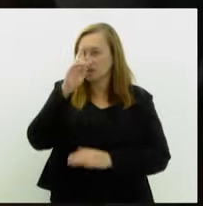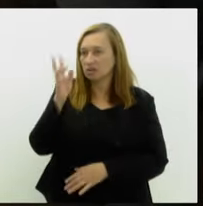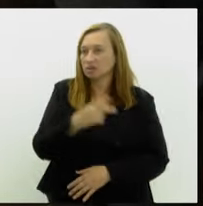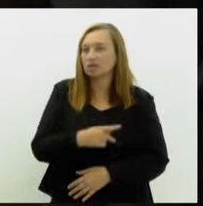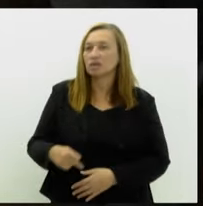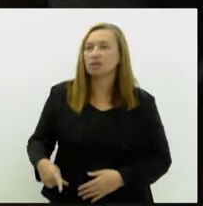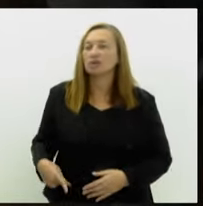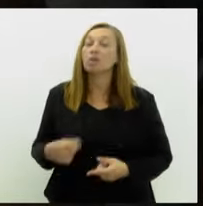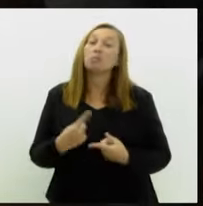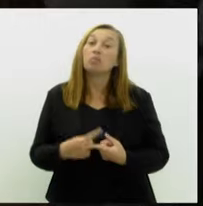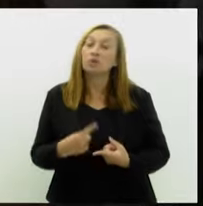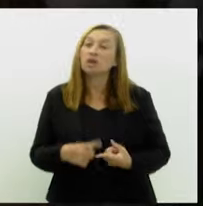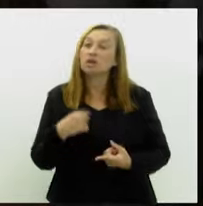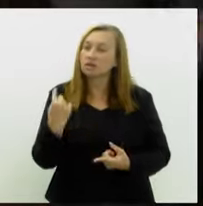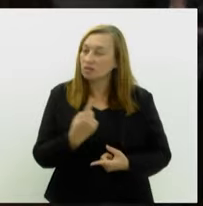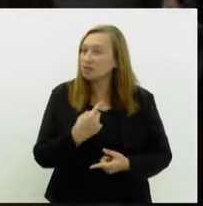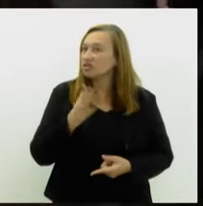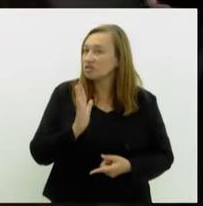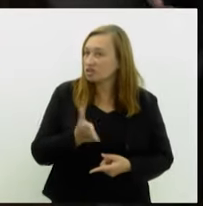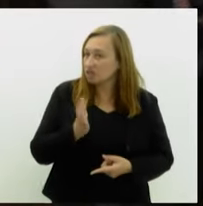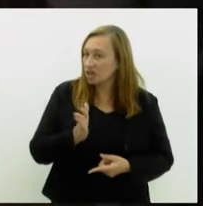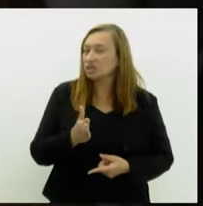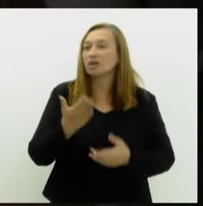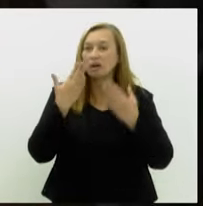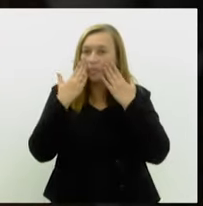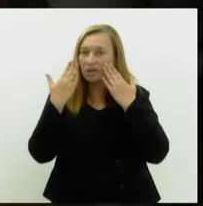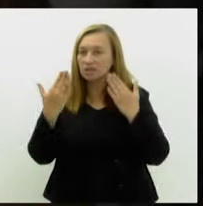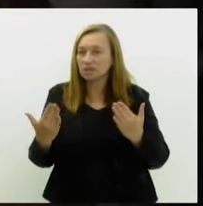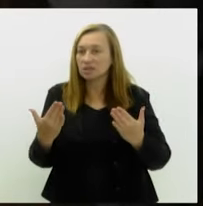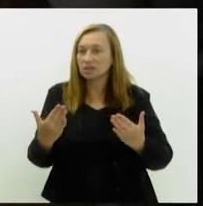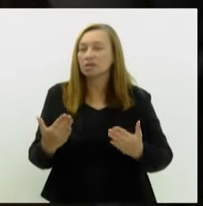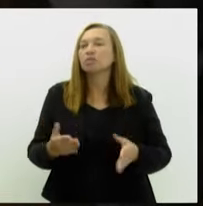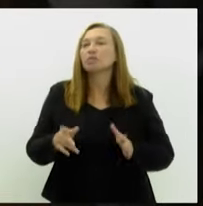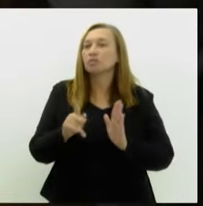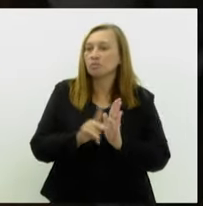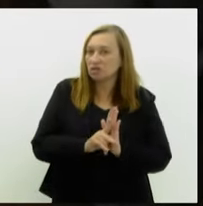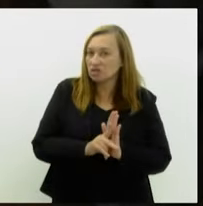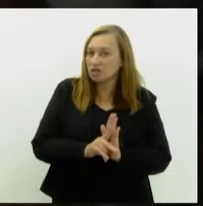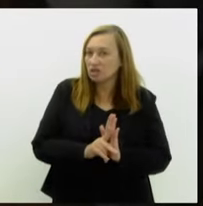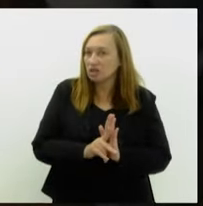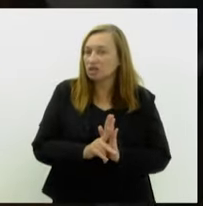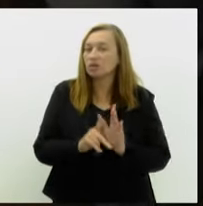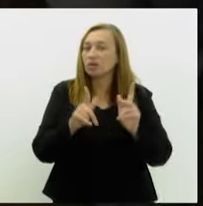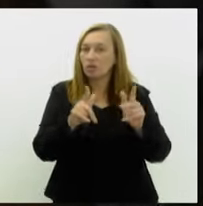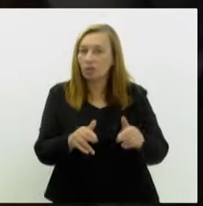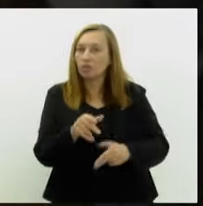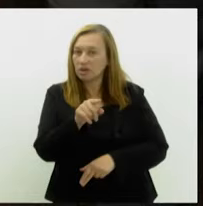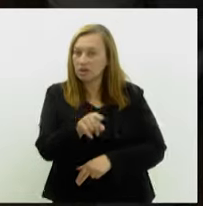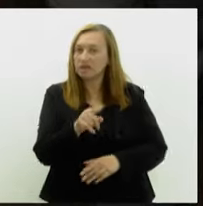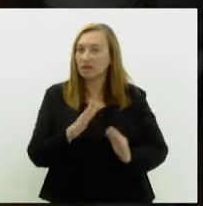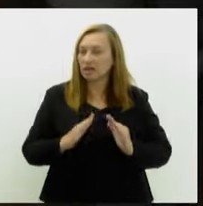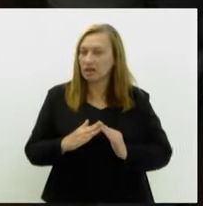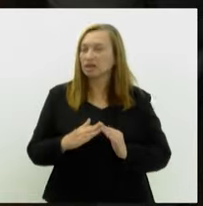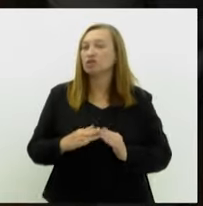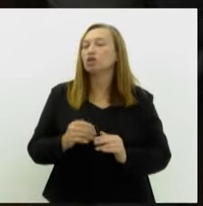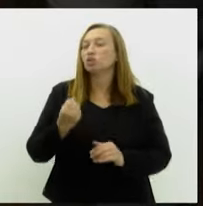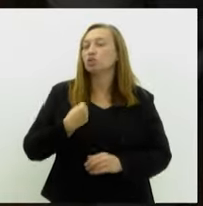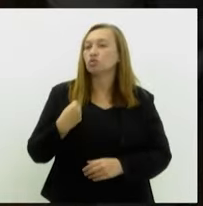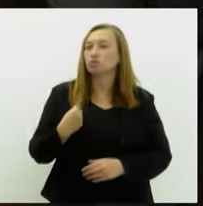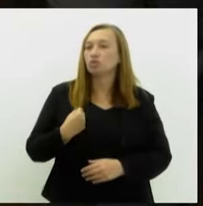presidenta. Porque nós também já tínhamos apresentado um projeto desse aqui na casa, o projeto